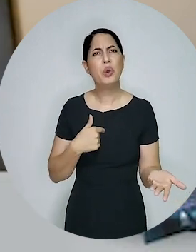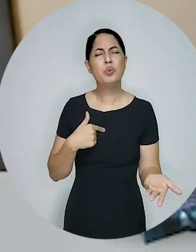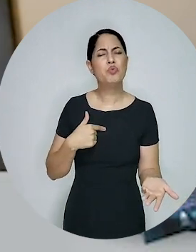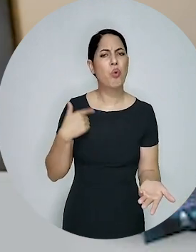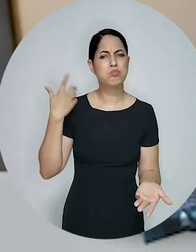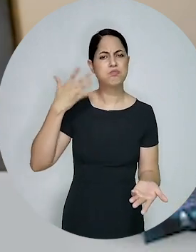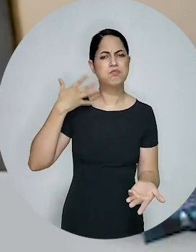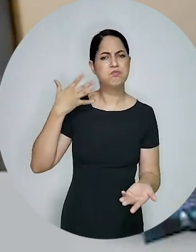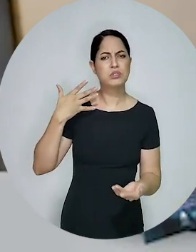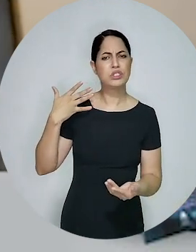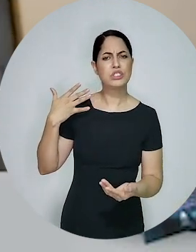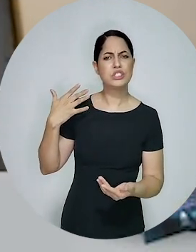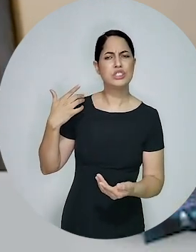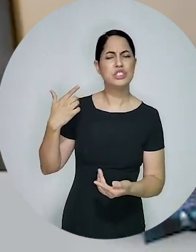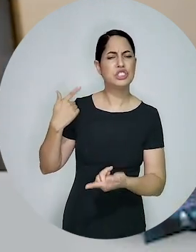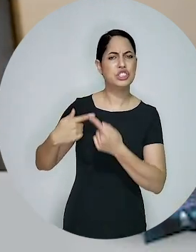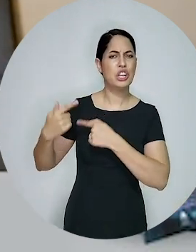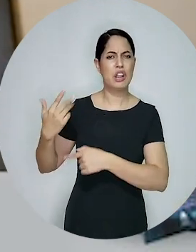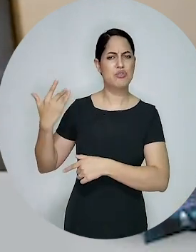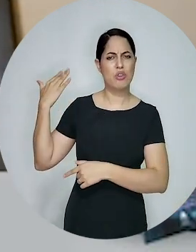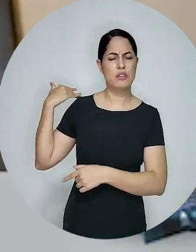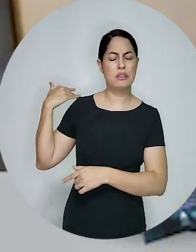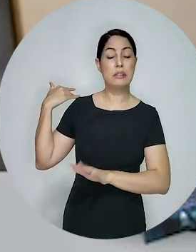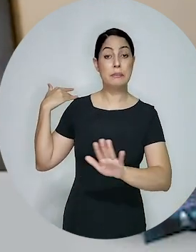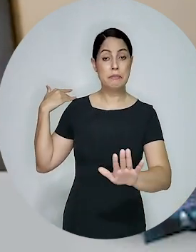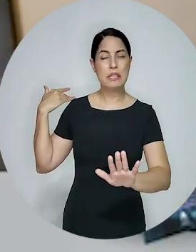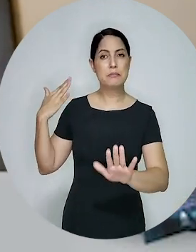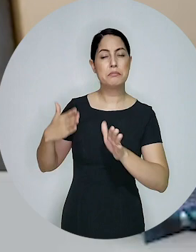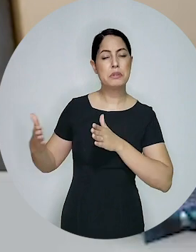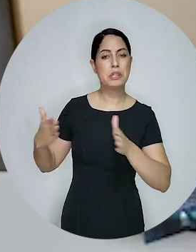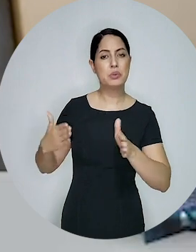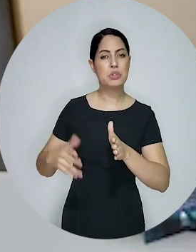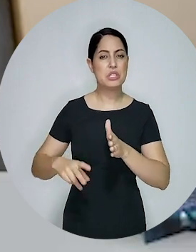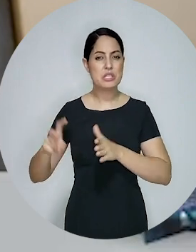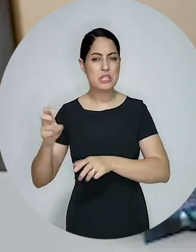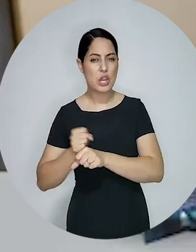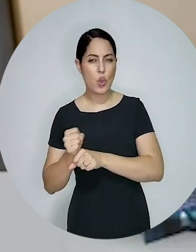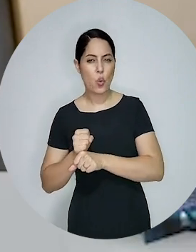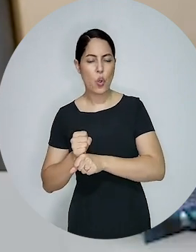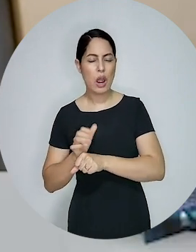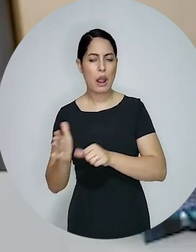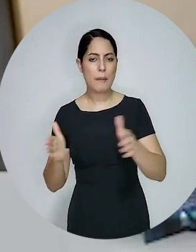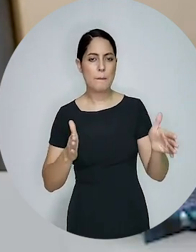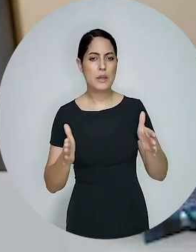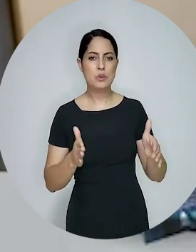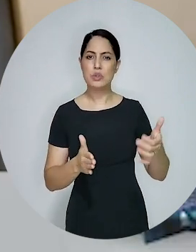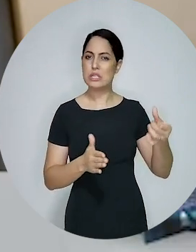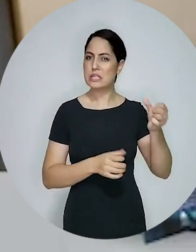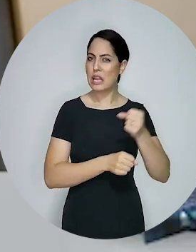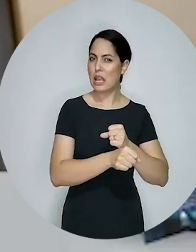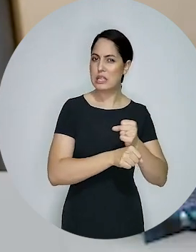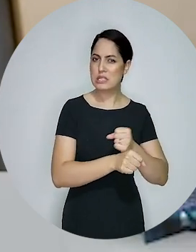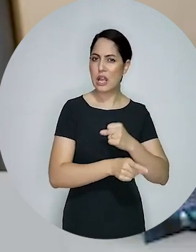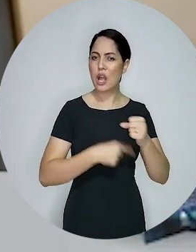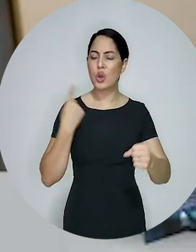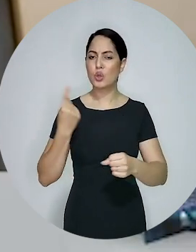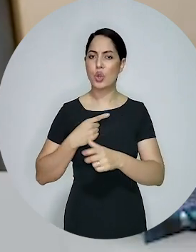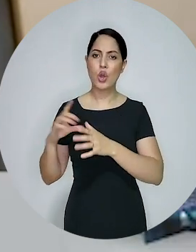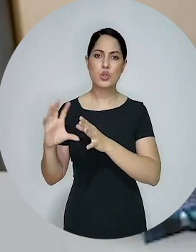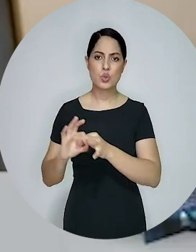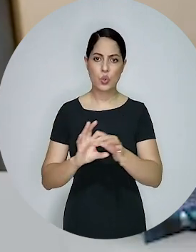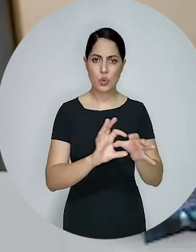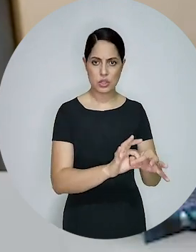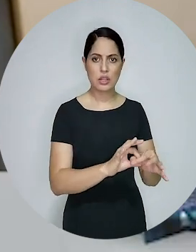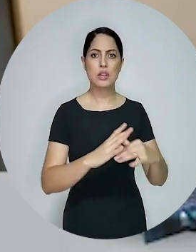àqueles que foram enfrentados. Eu não vou nem falar em outras gerações, mas há 5 a 6 anos tínhamos aí um